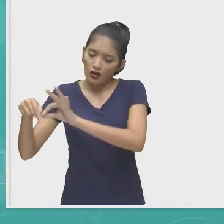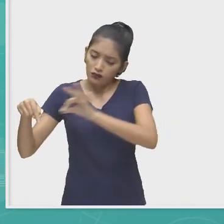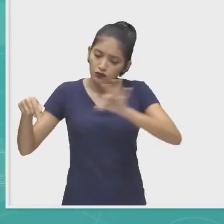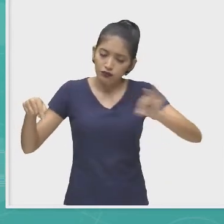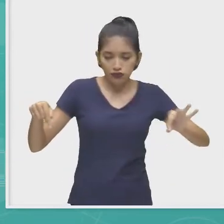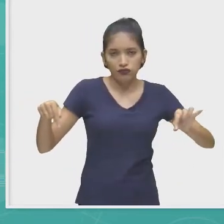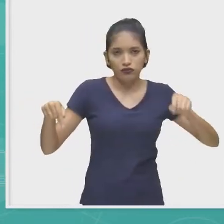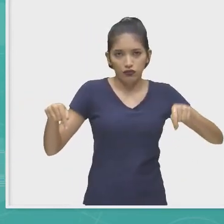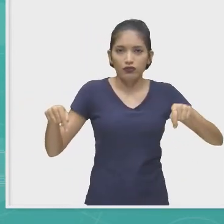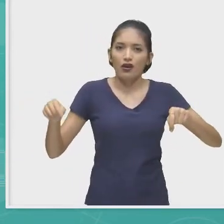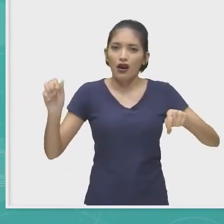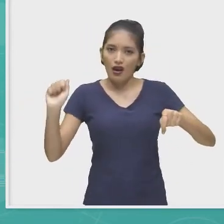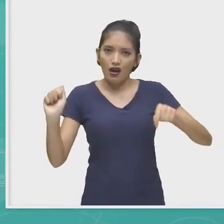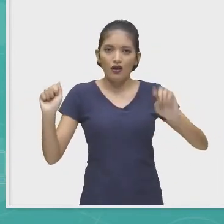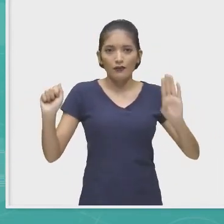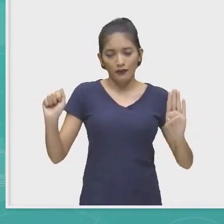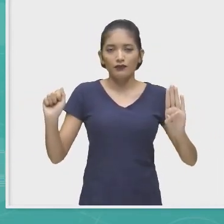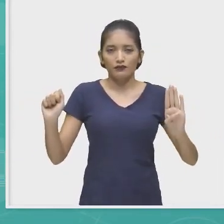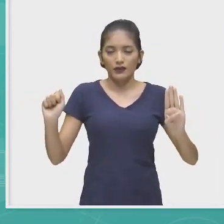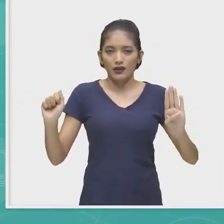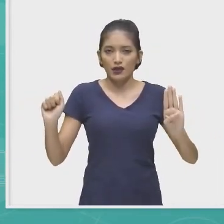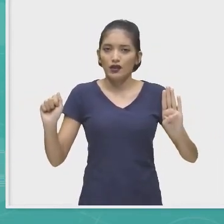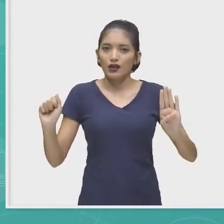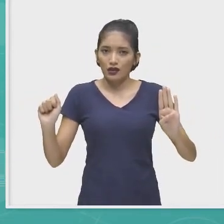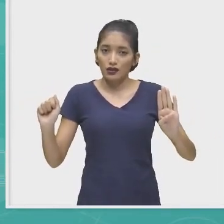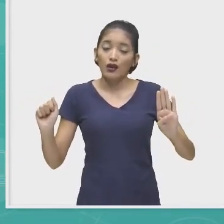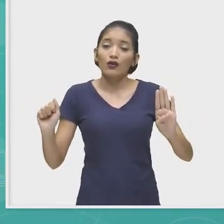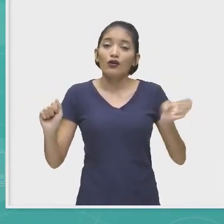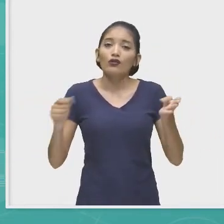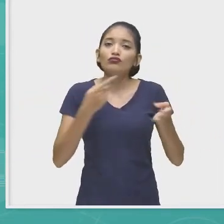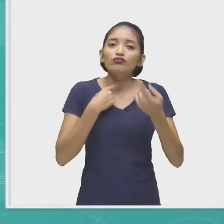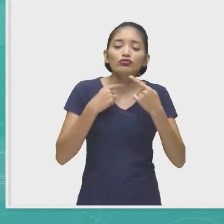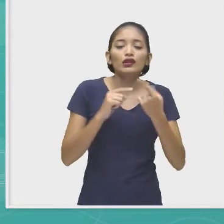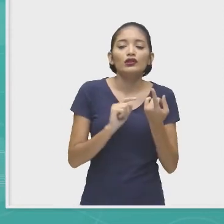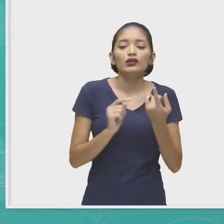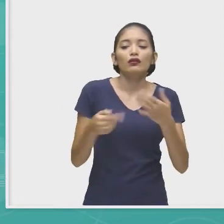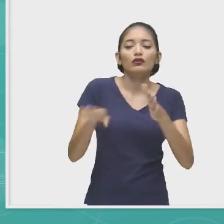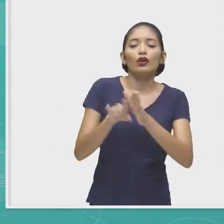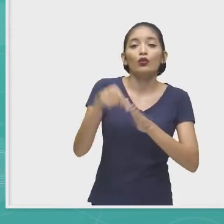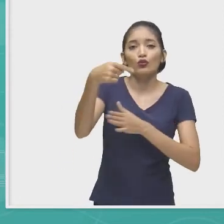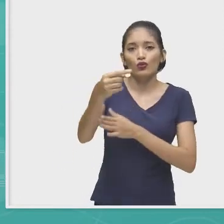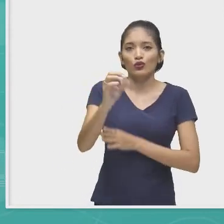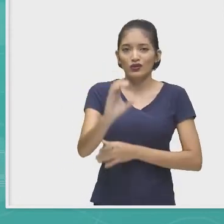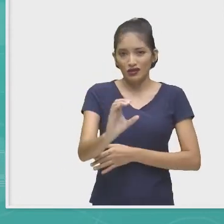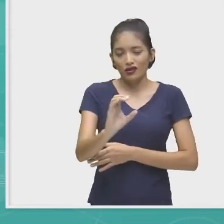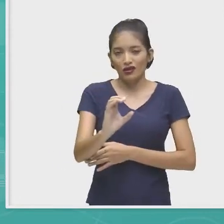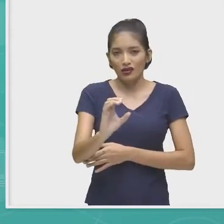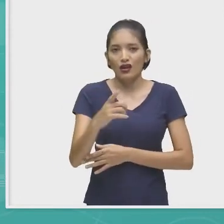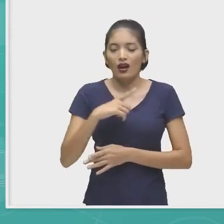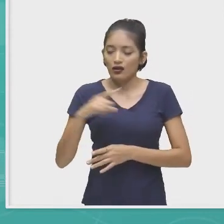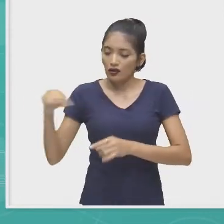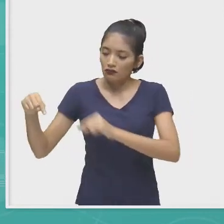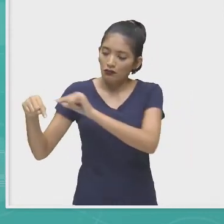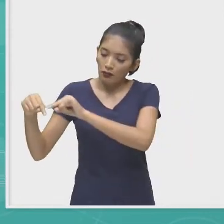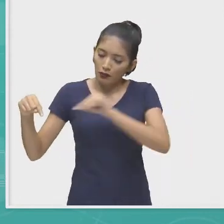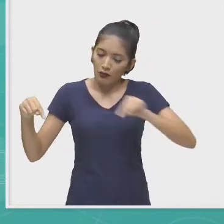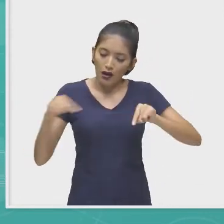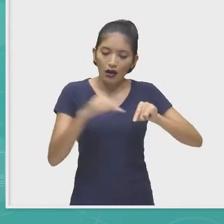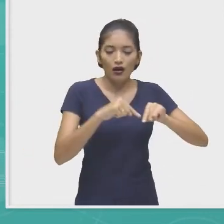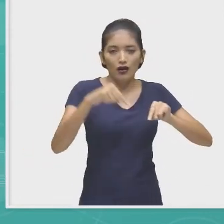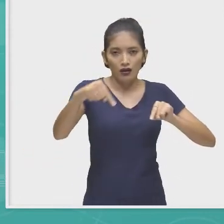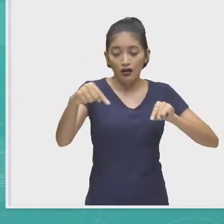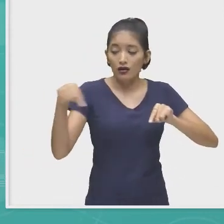B, com vontade de chegar ao ponto C. Aí você sabe parte do trajeto, sabe que de